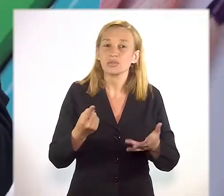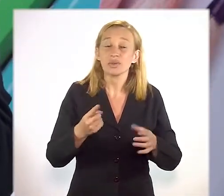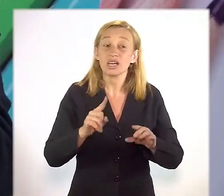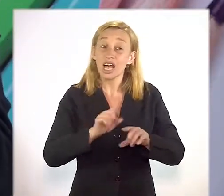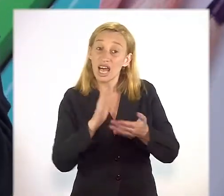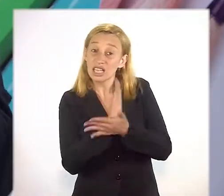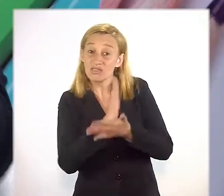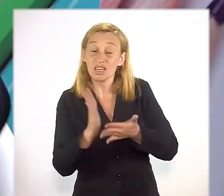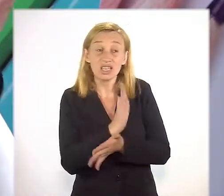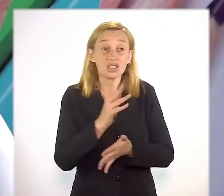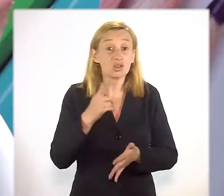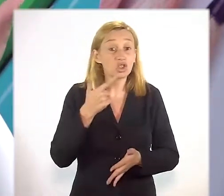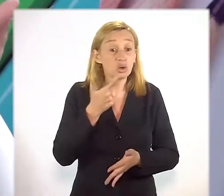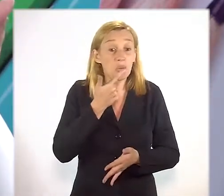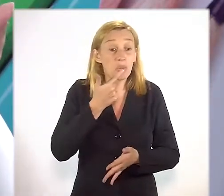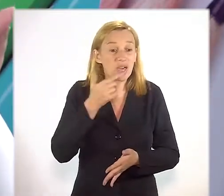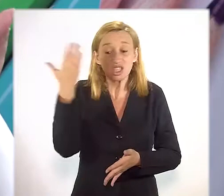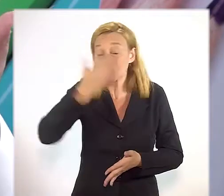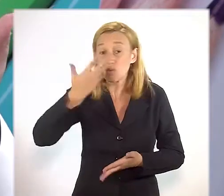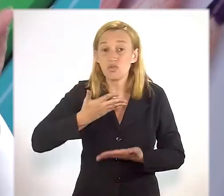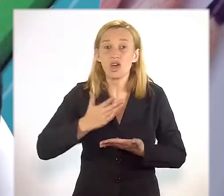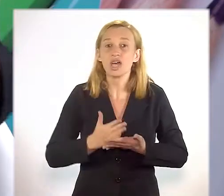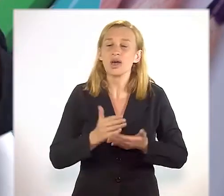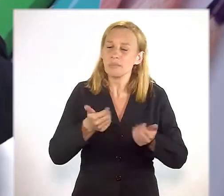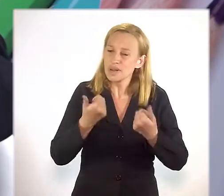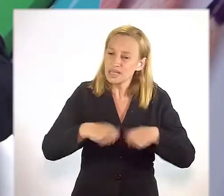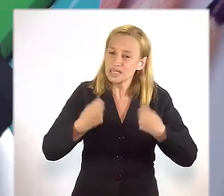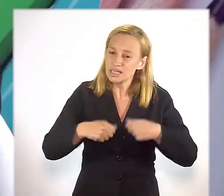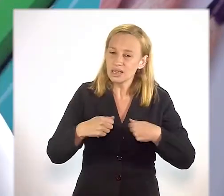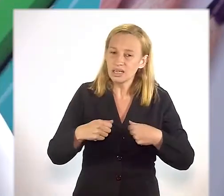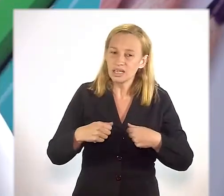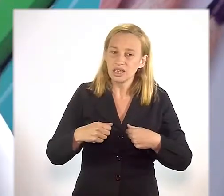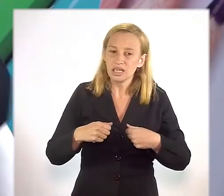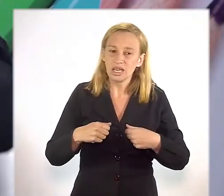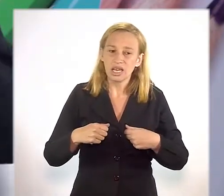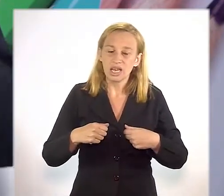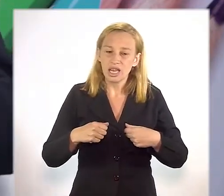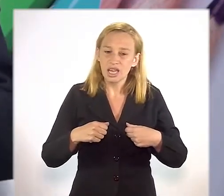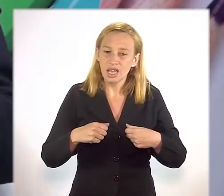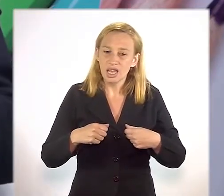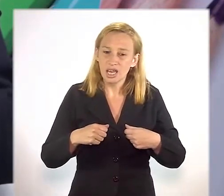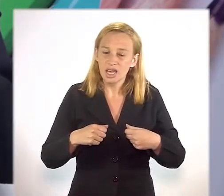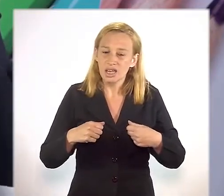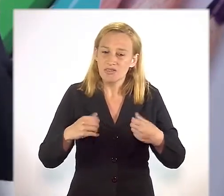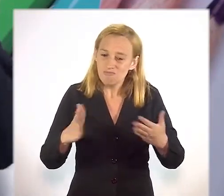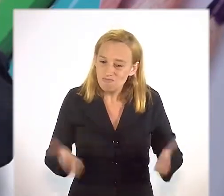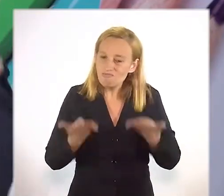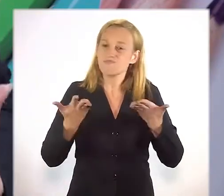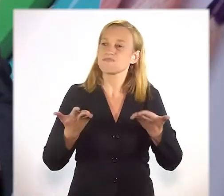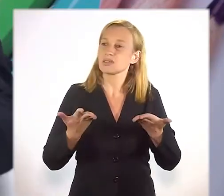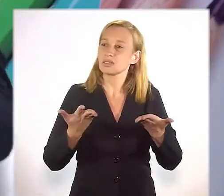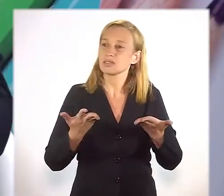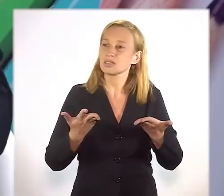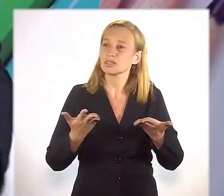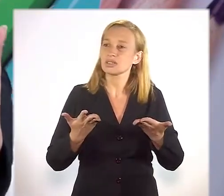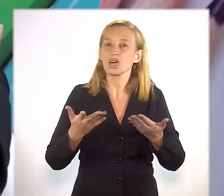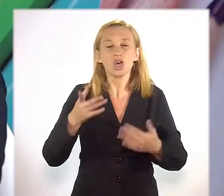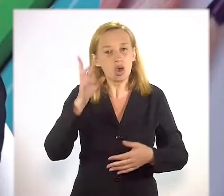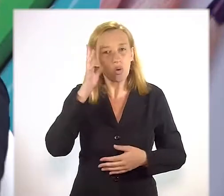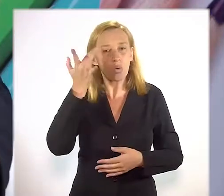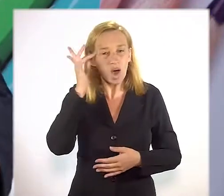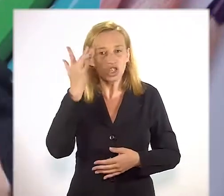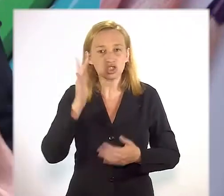coisa, a gente não enxerga. Então, a gente precisa se afastar um pouco. Eu acho que o seu discurso, a sua fala, traz